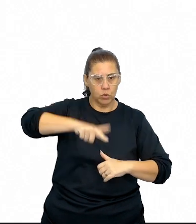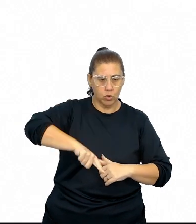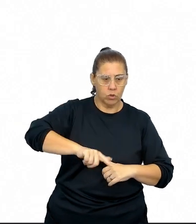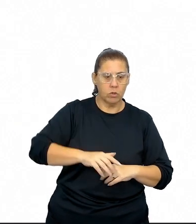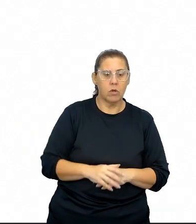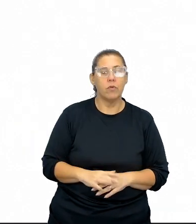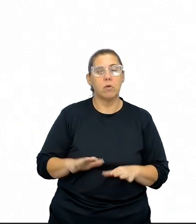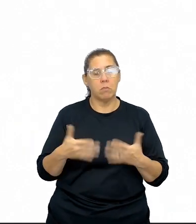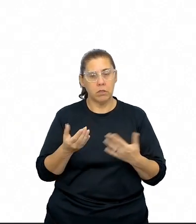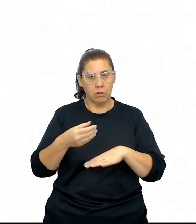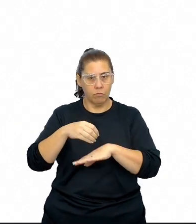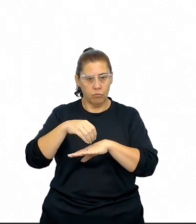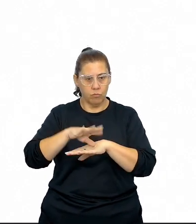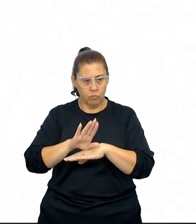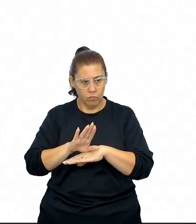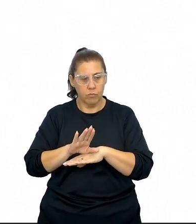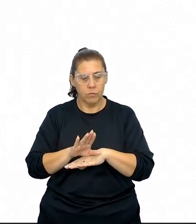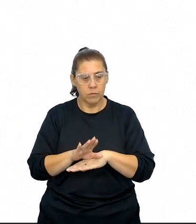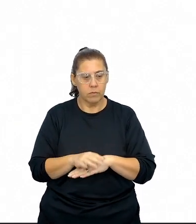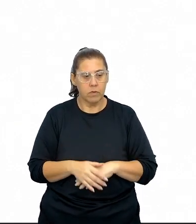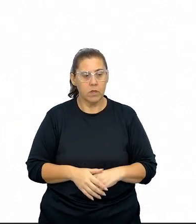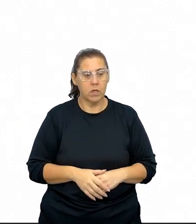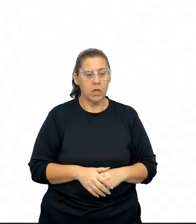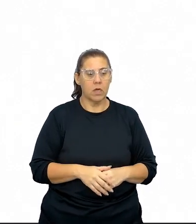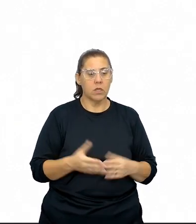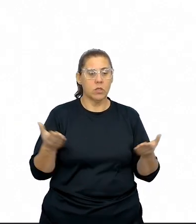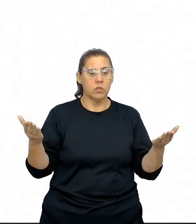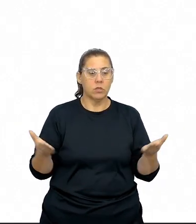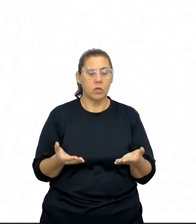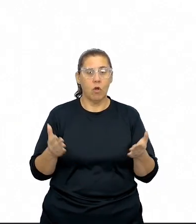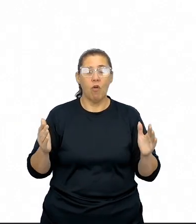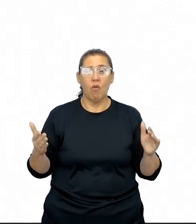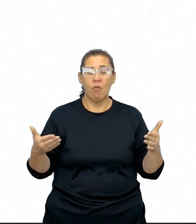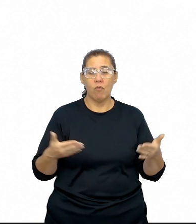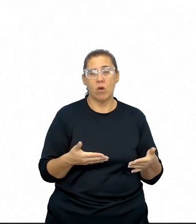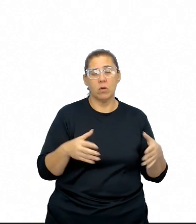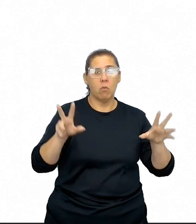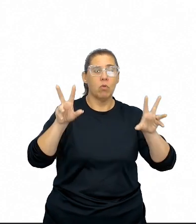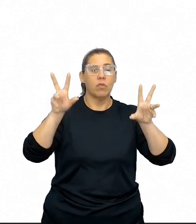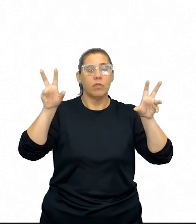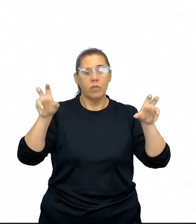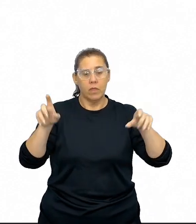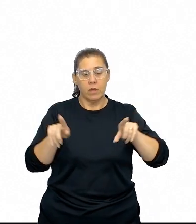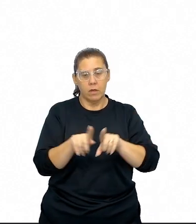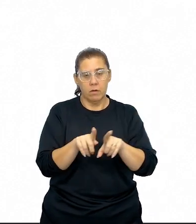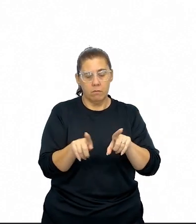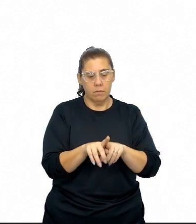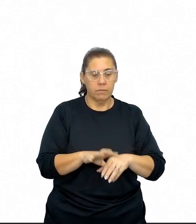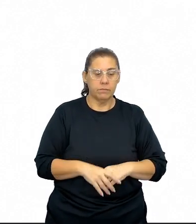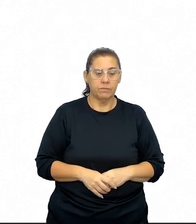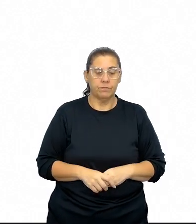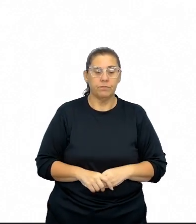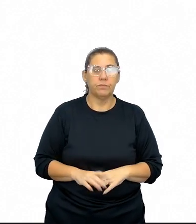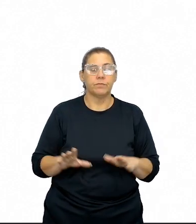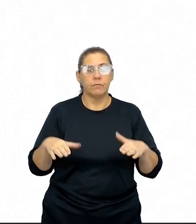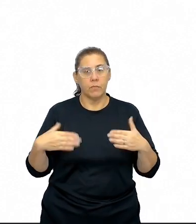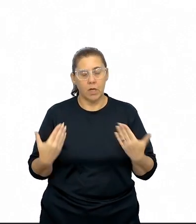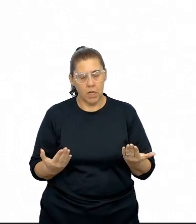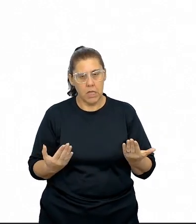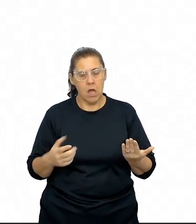pois as sugestões das aplicações de hoje, elas são voltadas a essa temática também. Bom, então quando